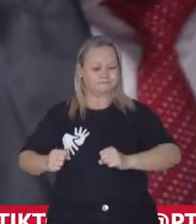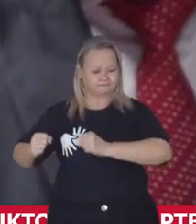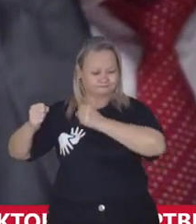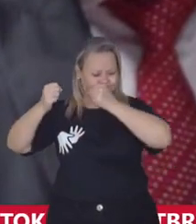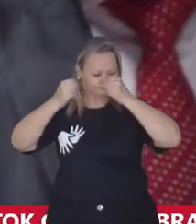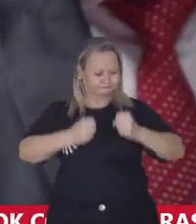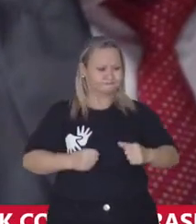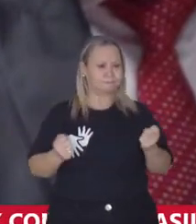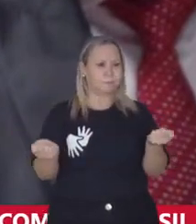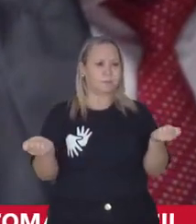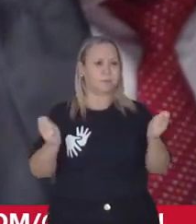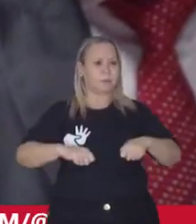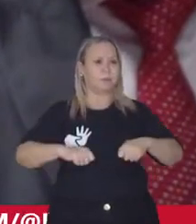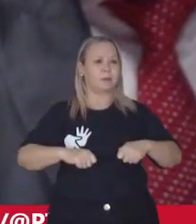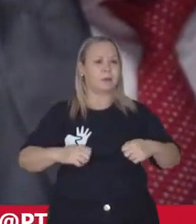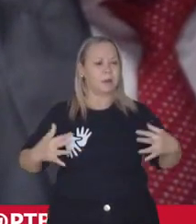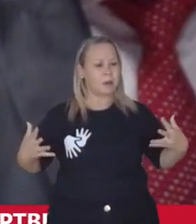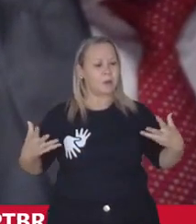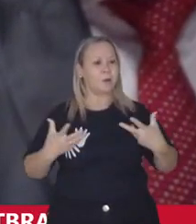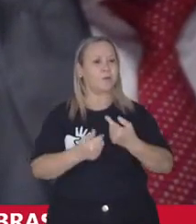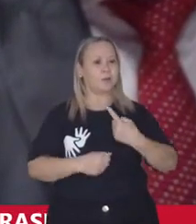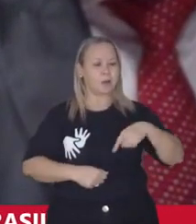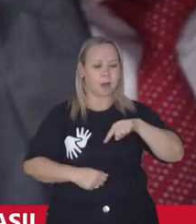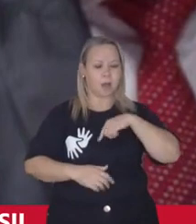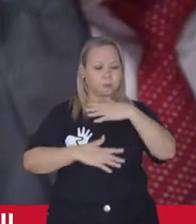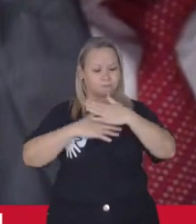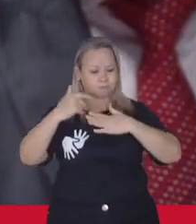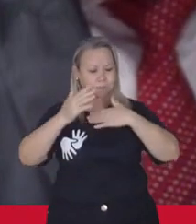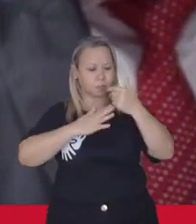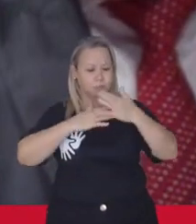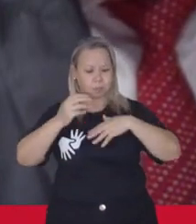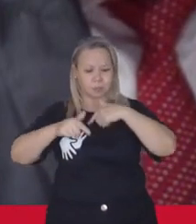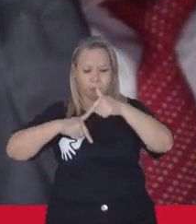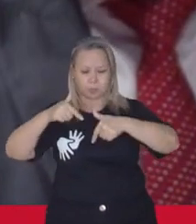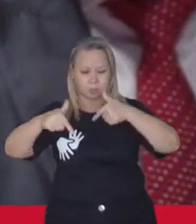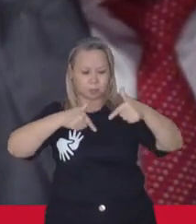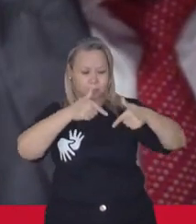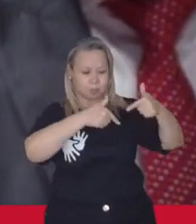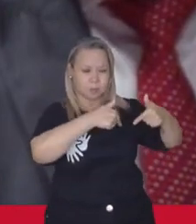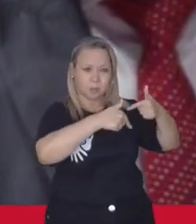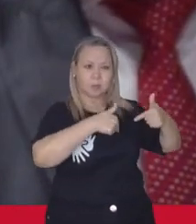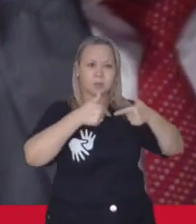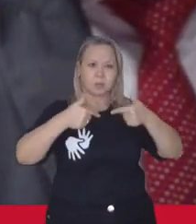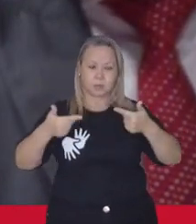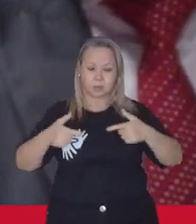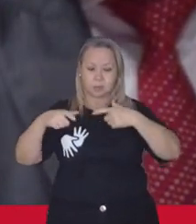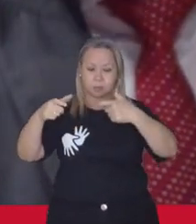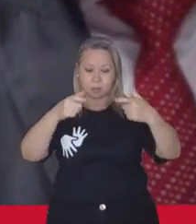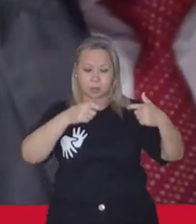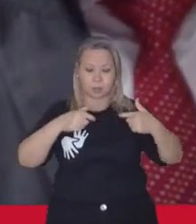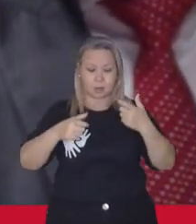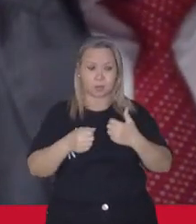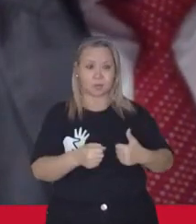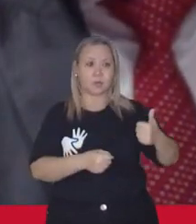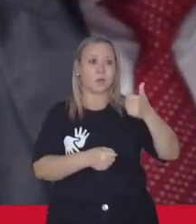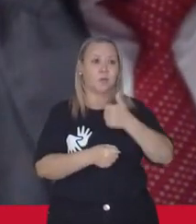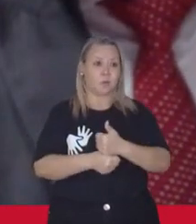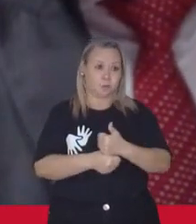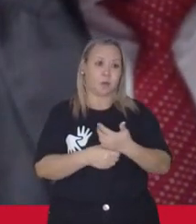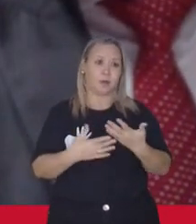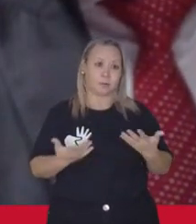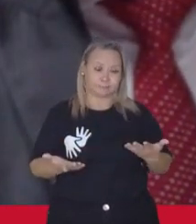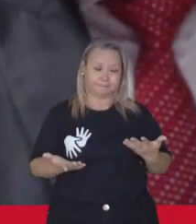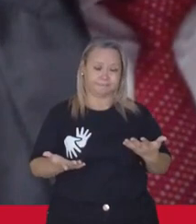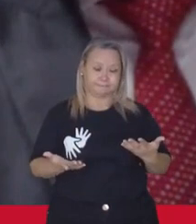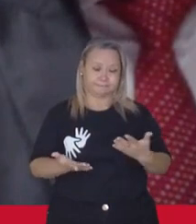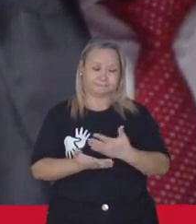poder qualificar a nossa ação nos espaços que nós estamos ocupando desde então, para